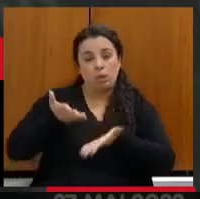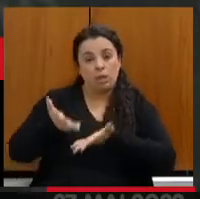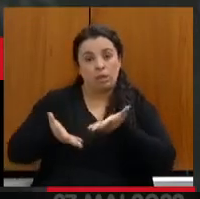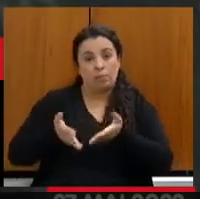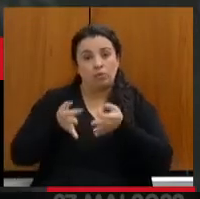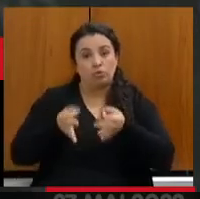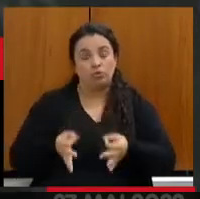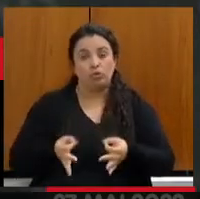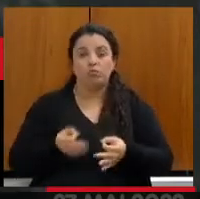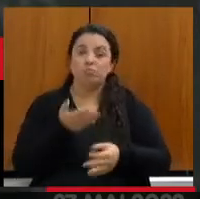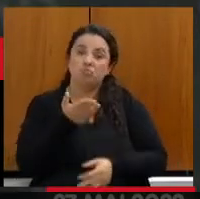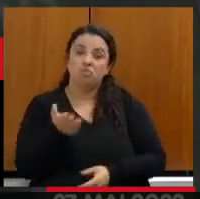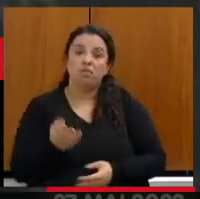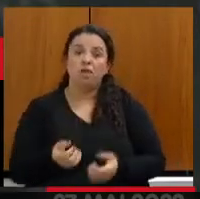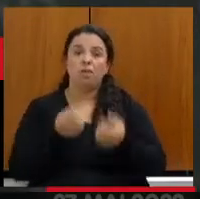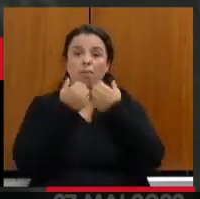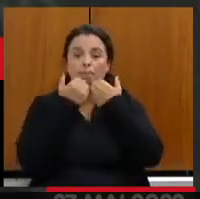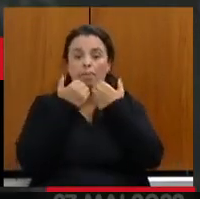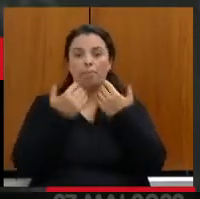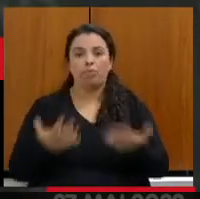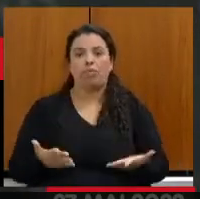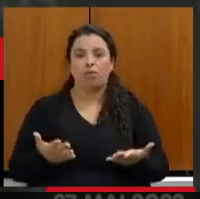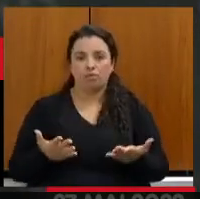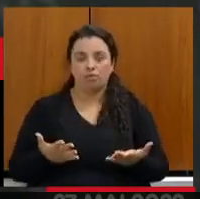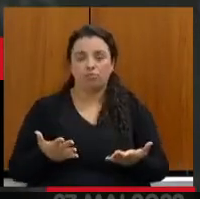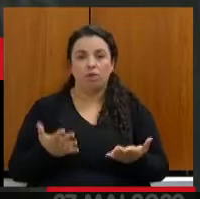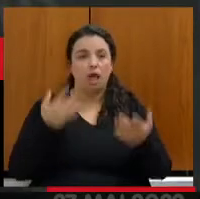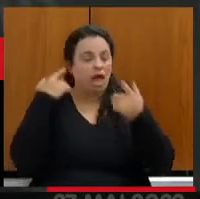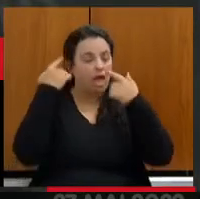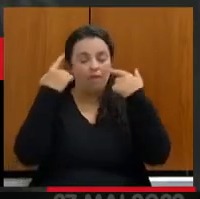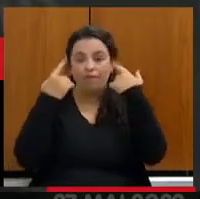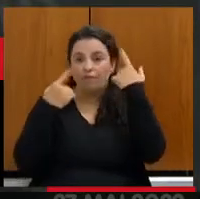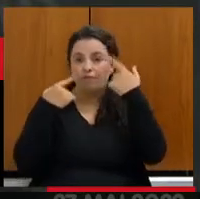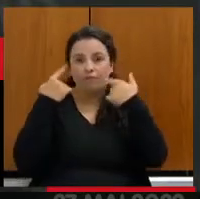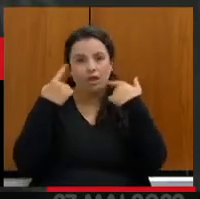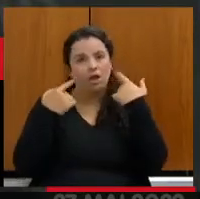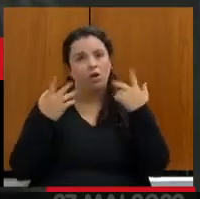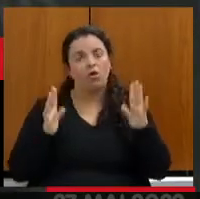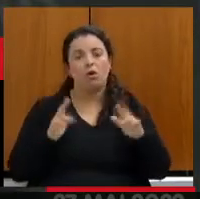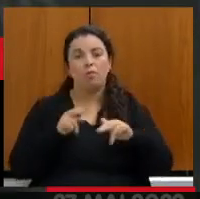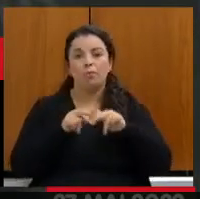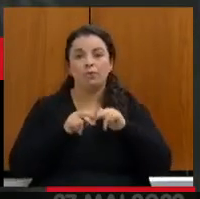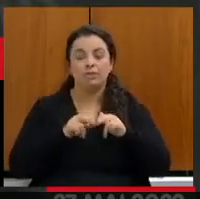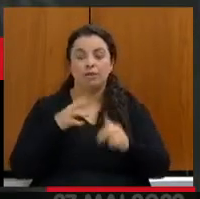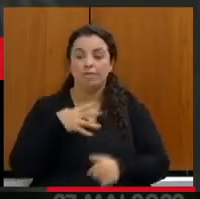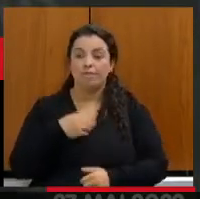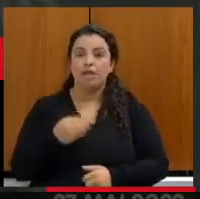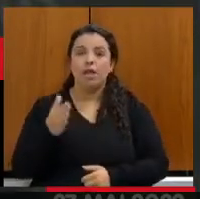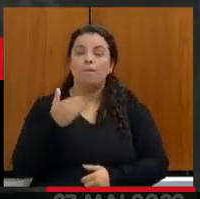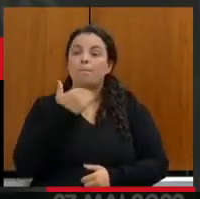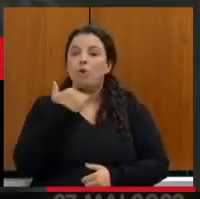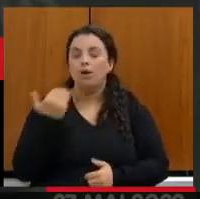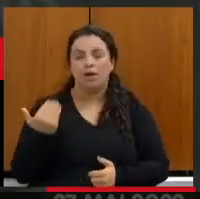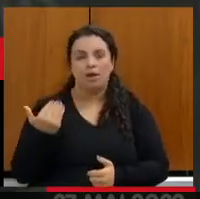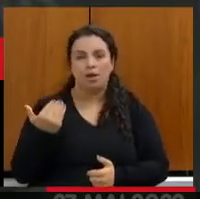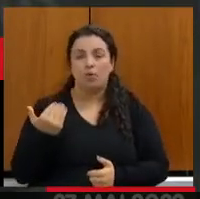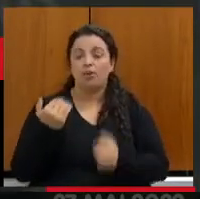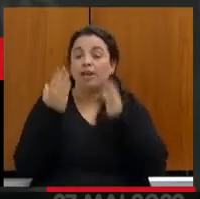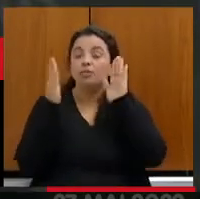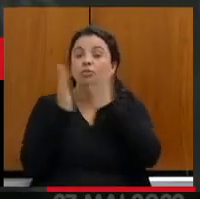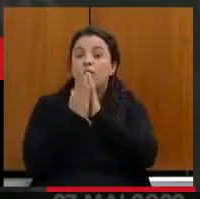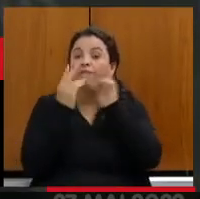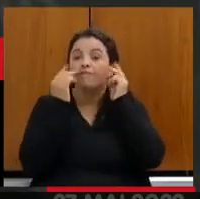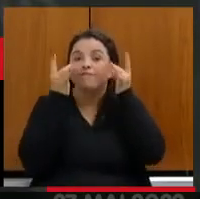você fica a Deus Dará você enlouquece Porque você perdeu uma filha na sua